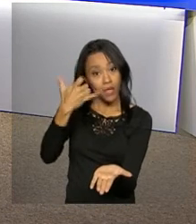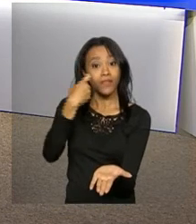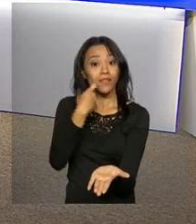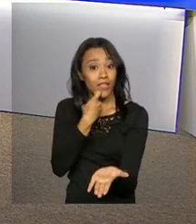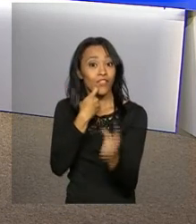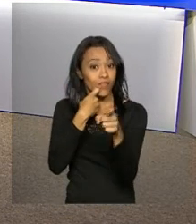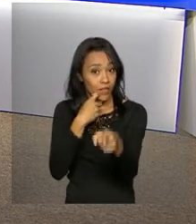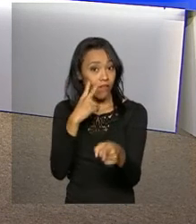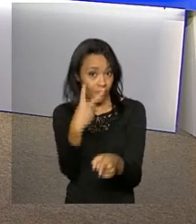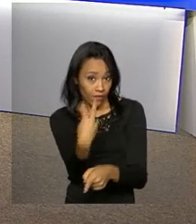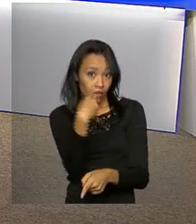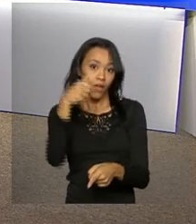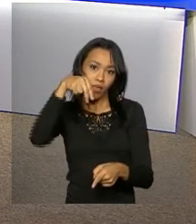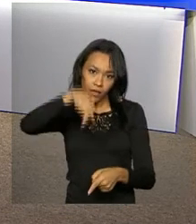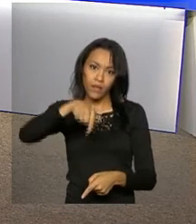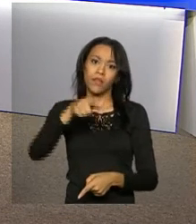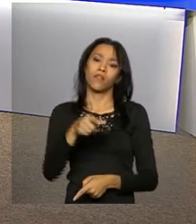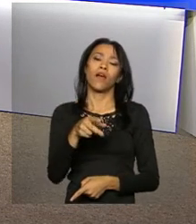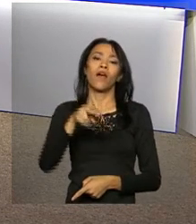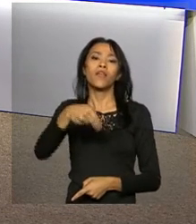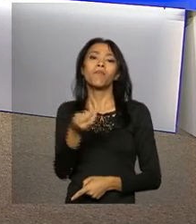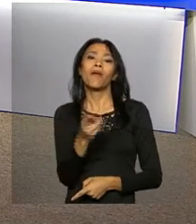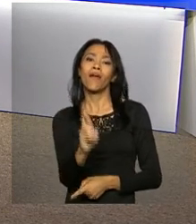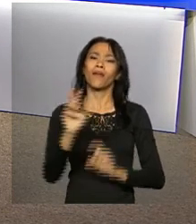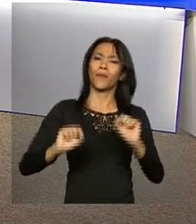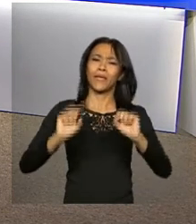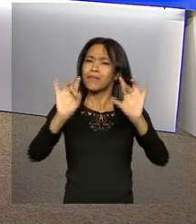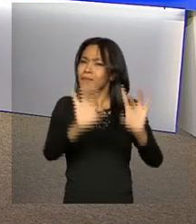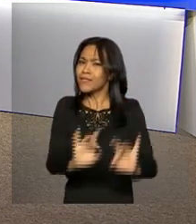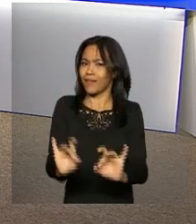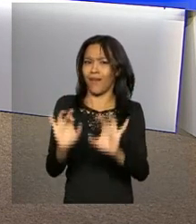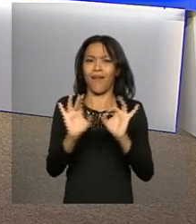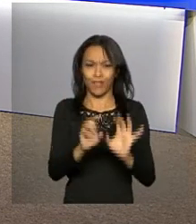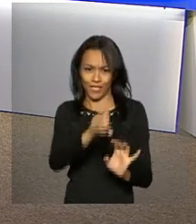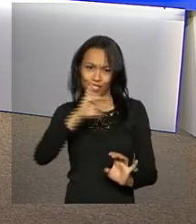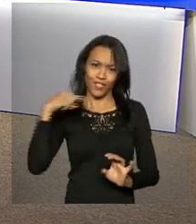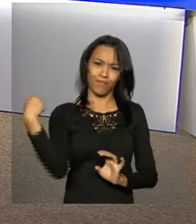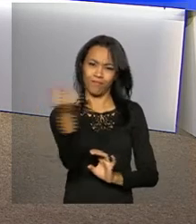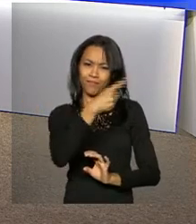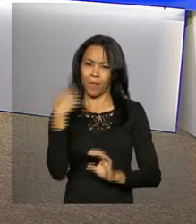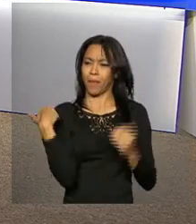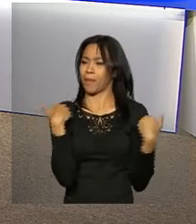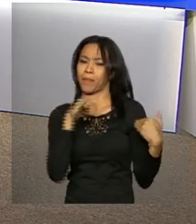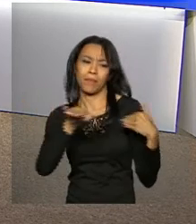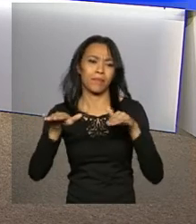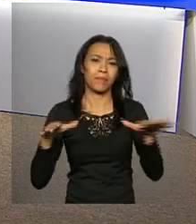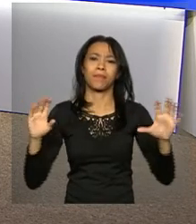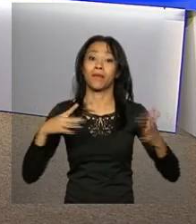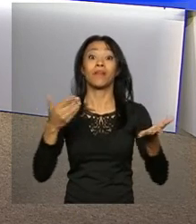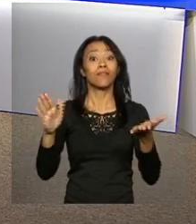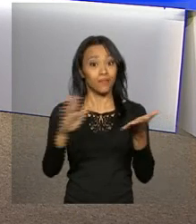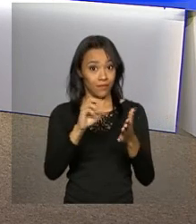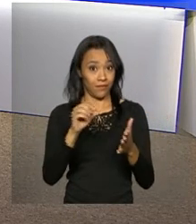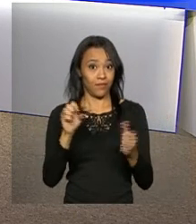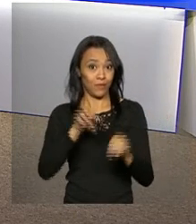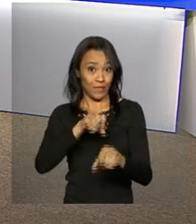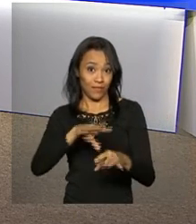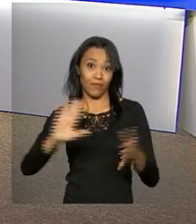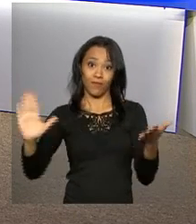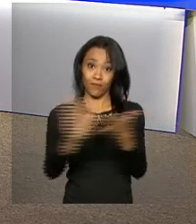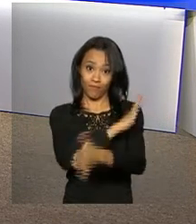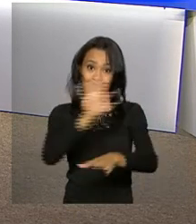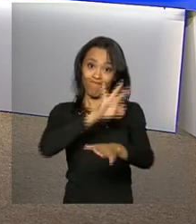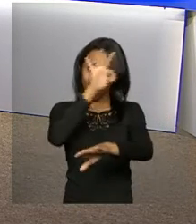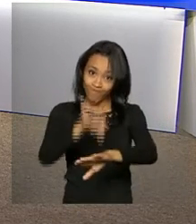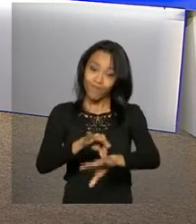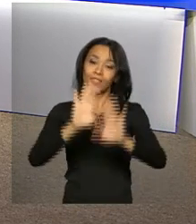feira você acompanha aqui no mbr uma cobertura especial desse dia nacional de mobilização da educação contra o zico